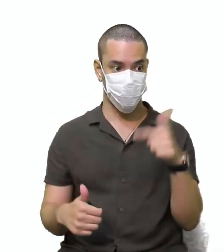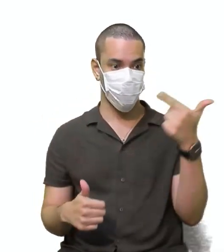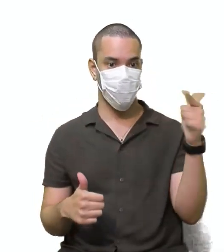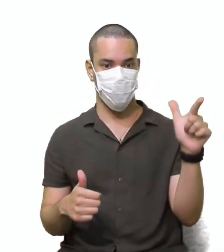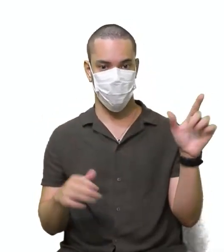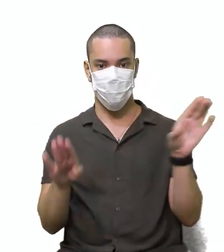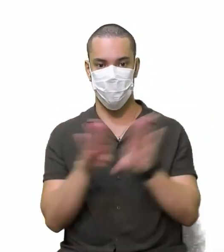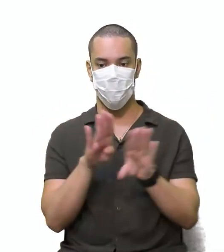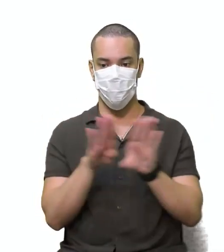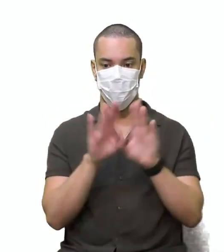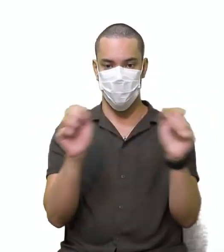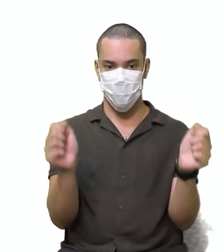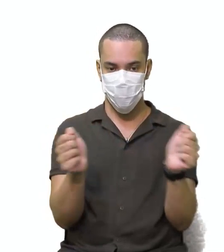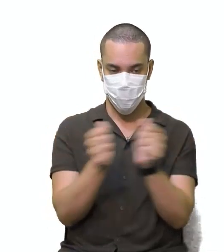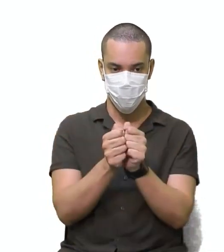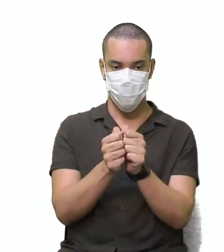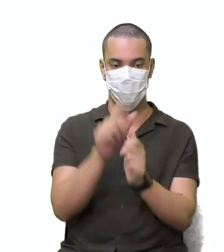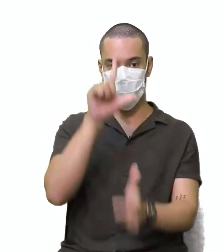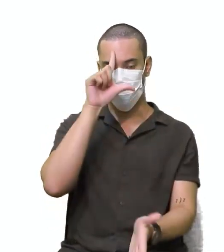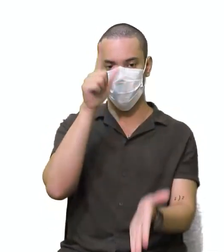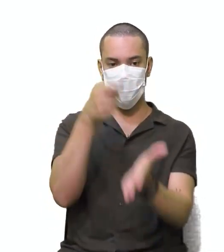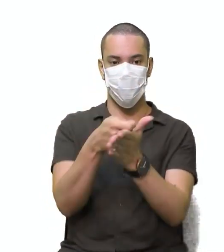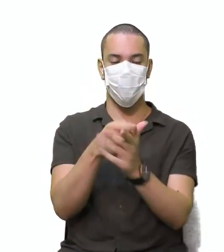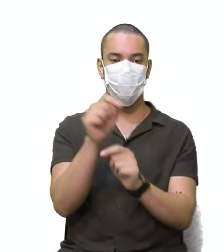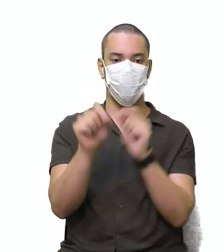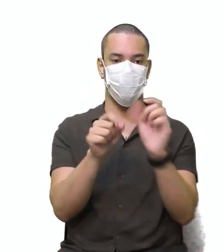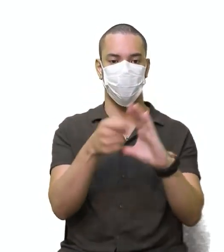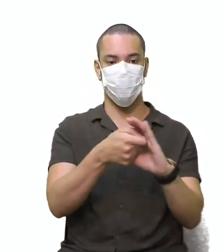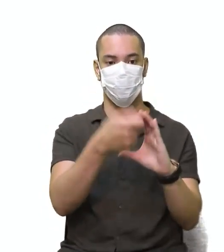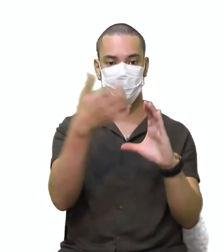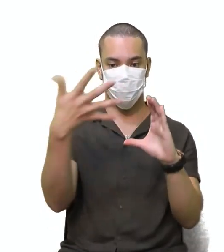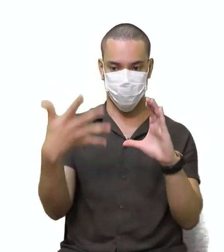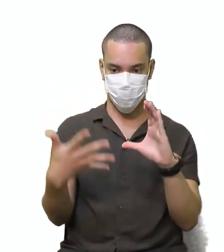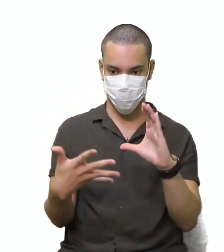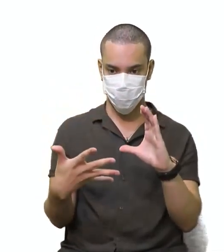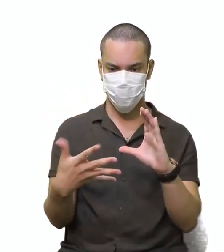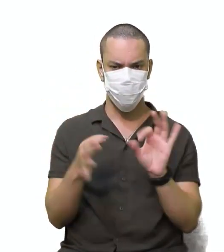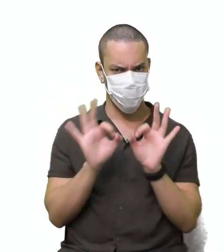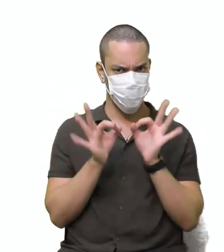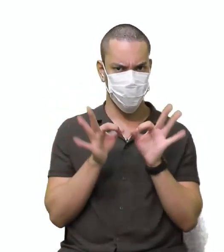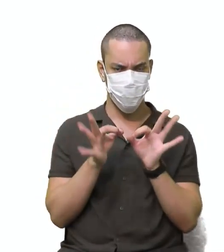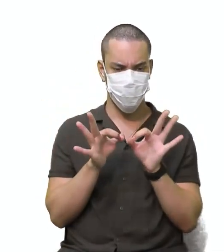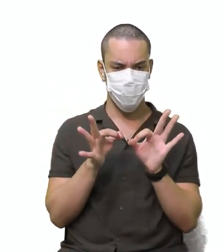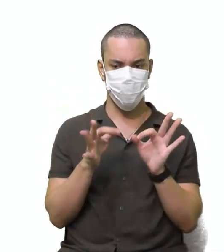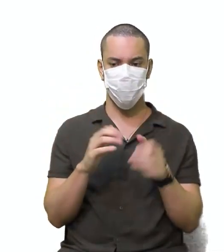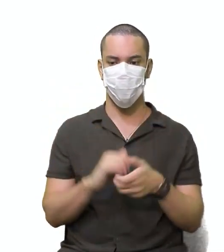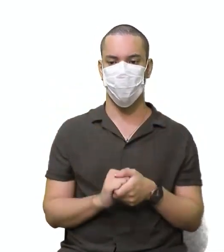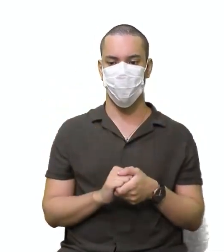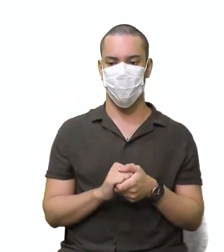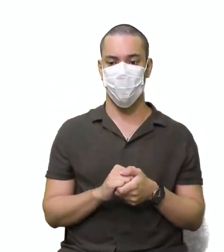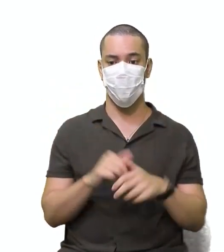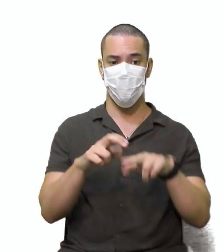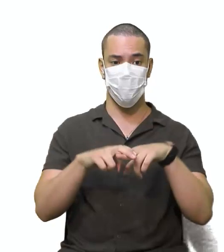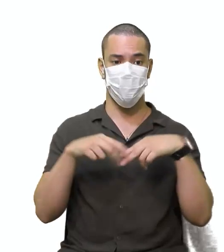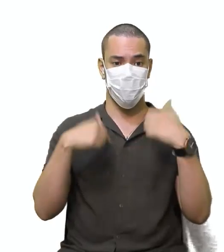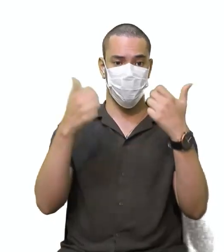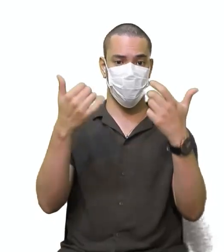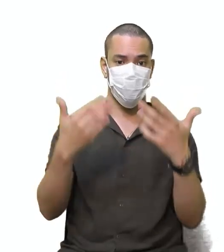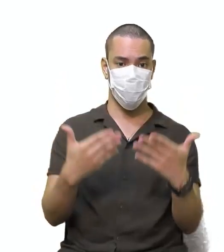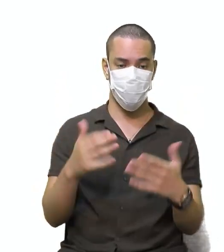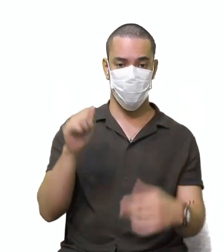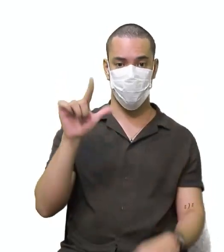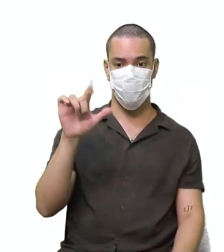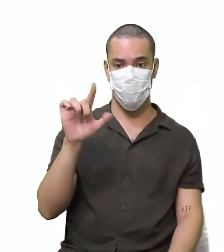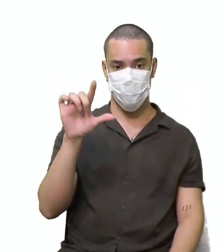outro cromossomo e vão determinar uma característica, tá bom? Então, eu estou falando aí de alelo, não falei nada de